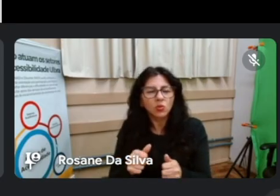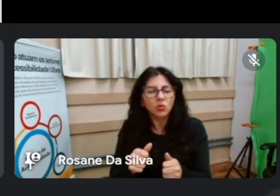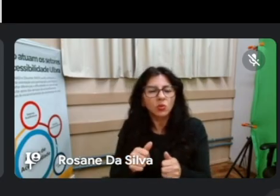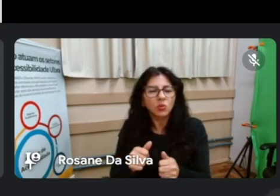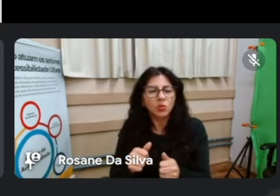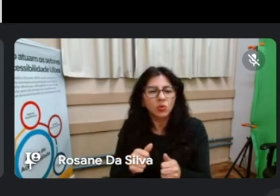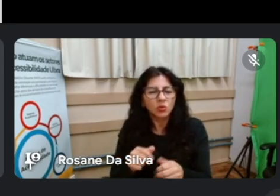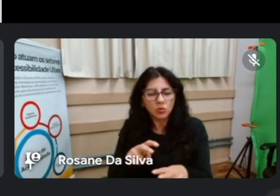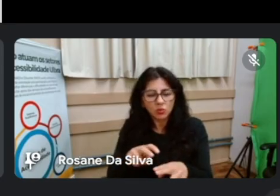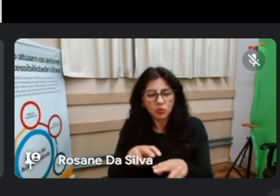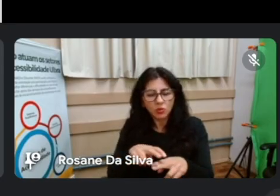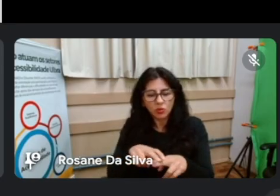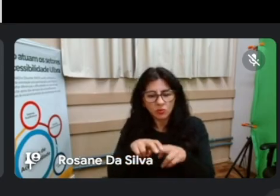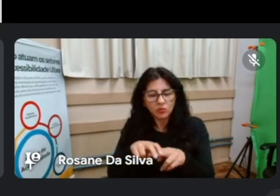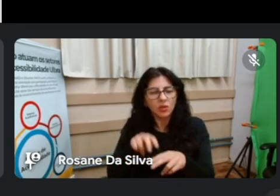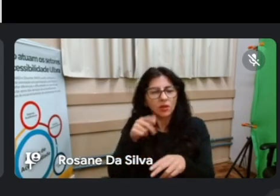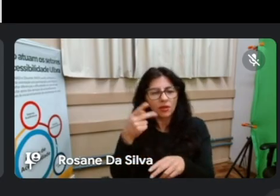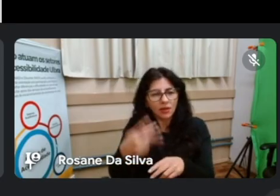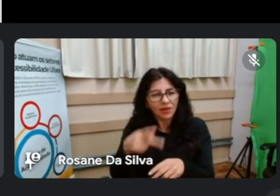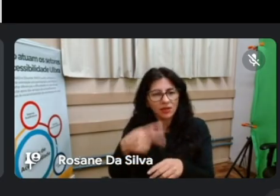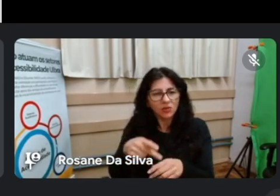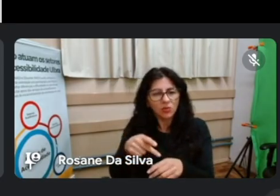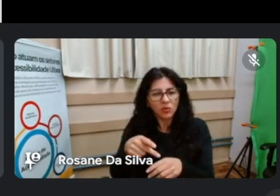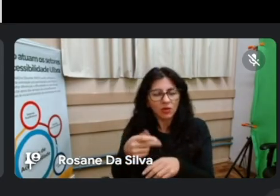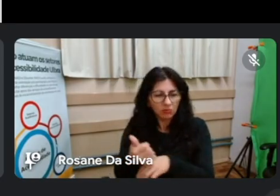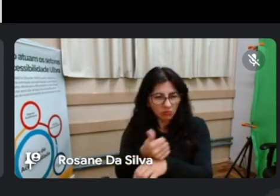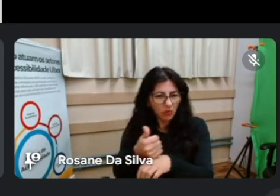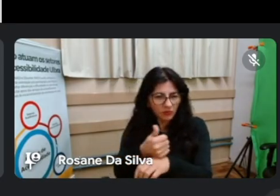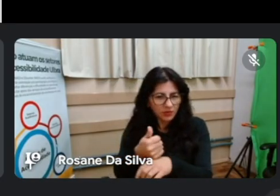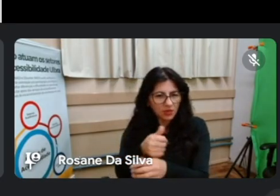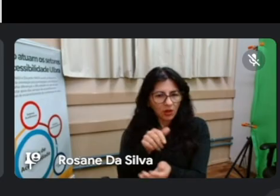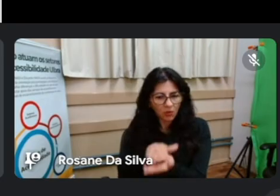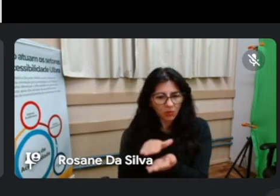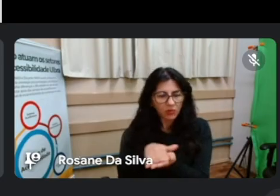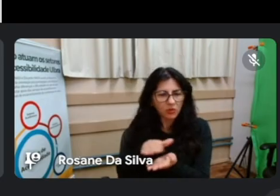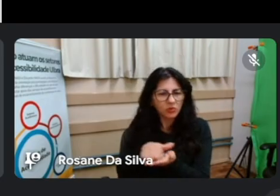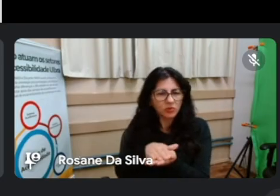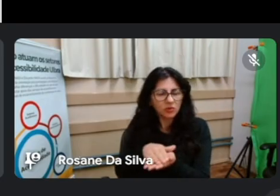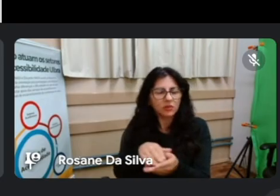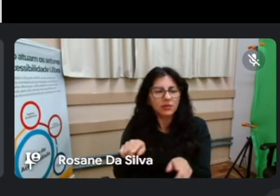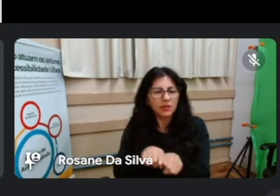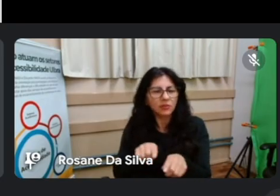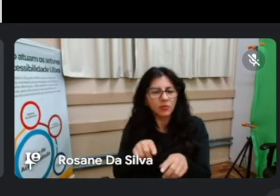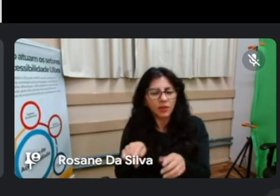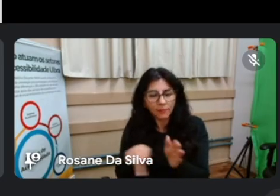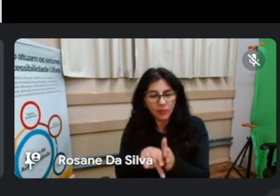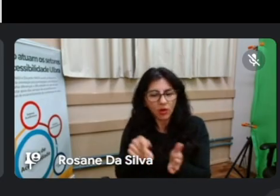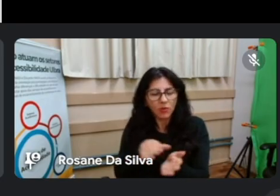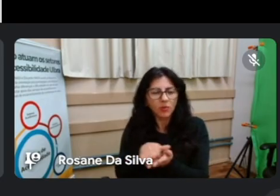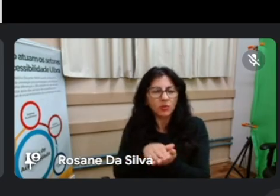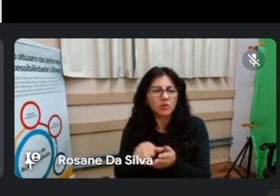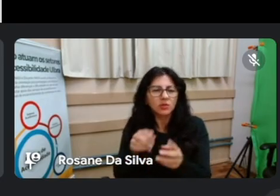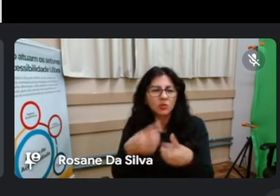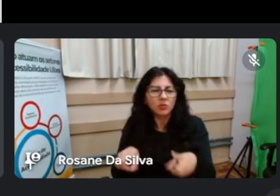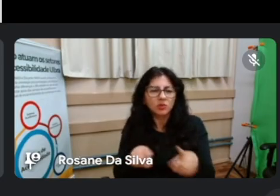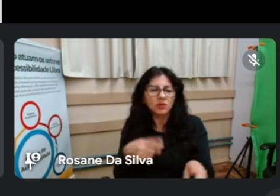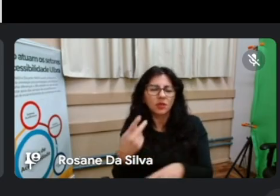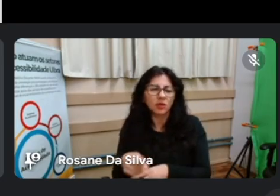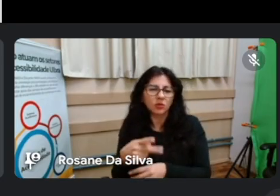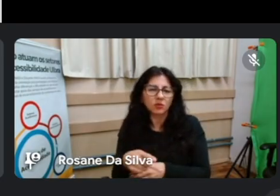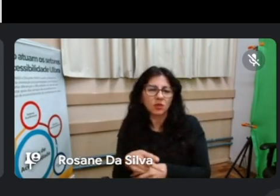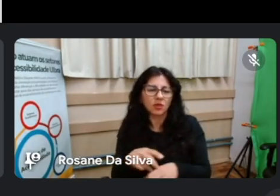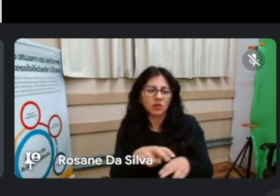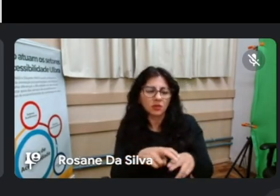produção da sua própria carreira e da sua própria produção musical né então nos